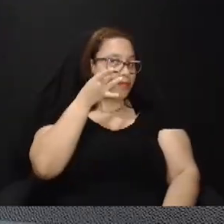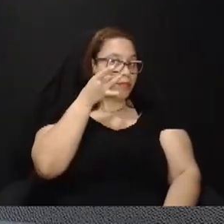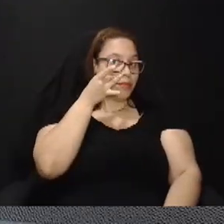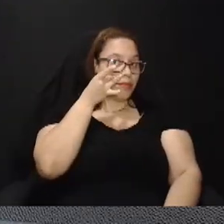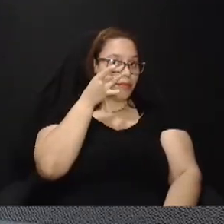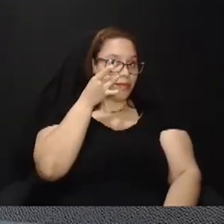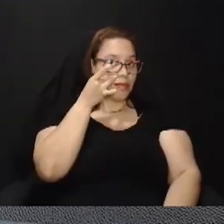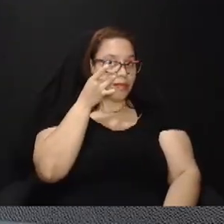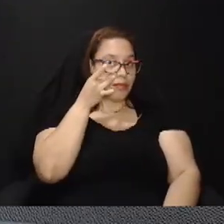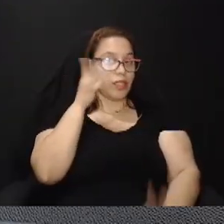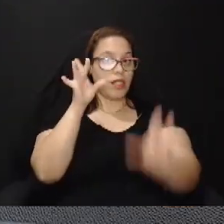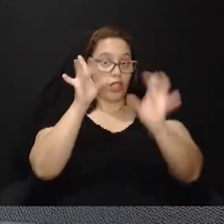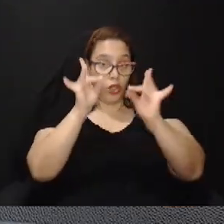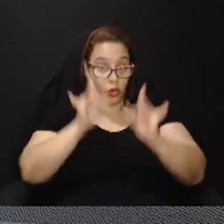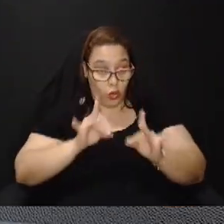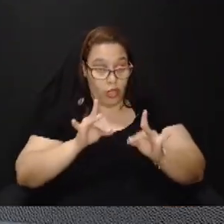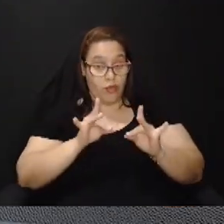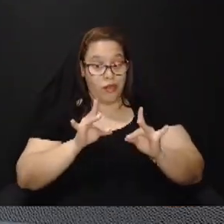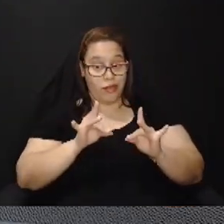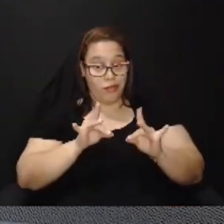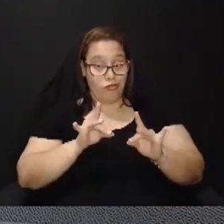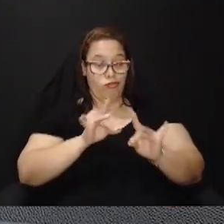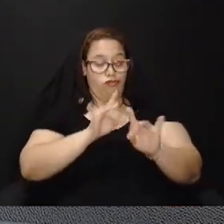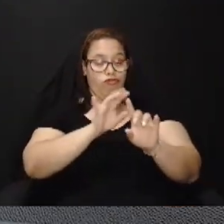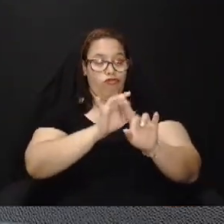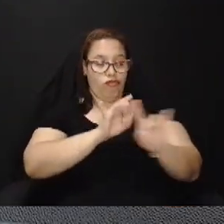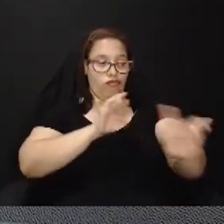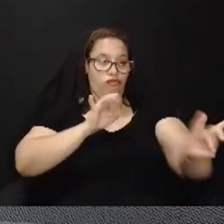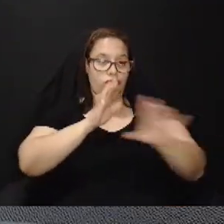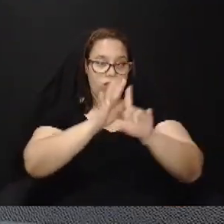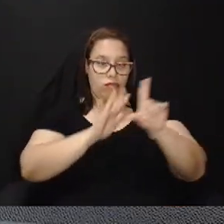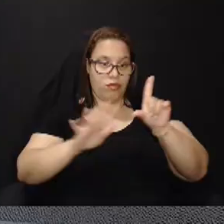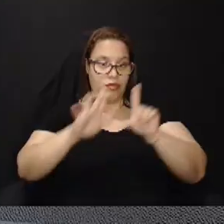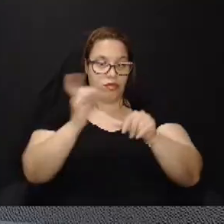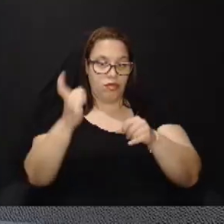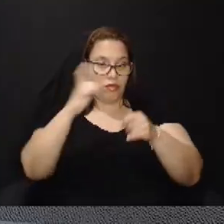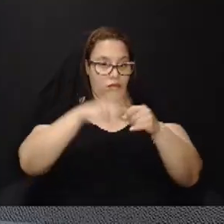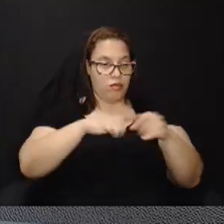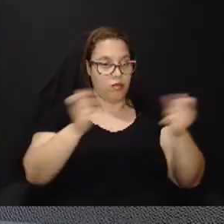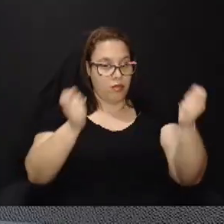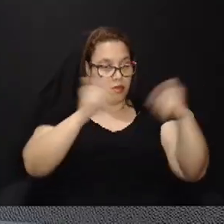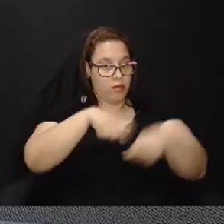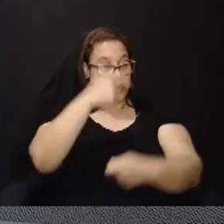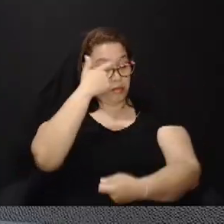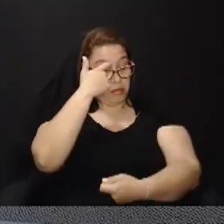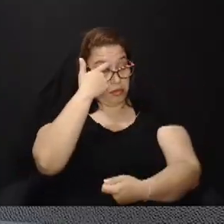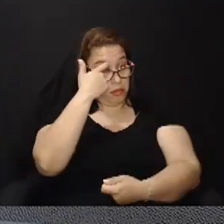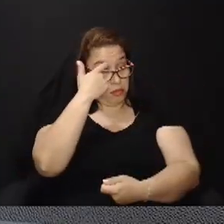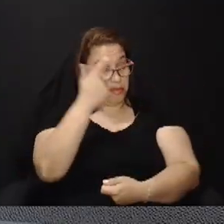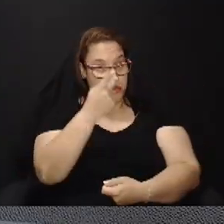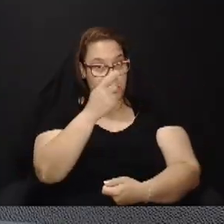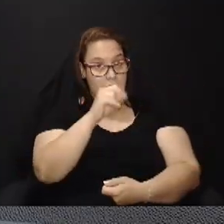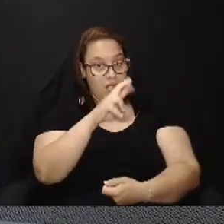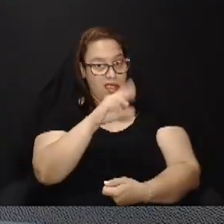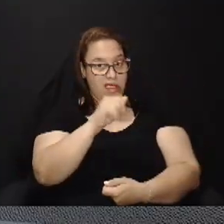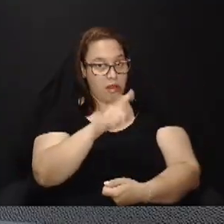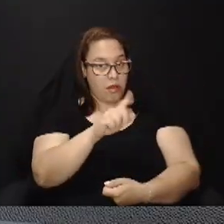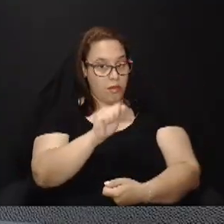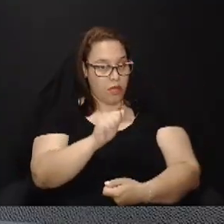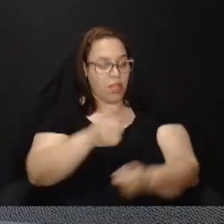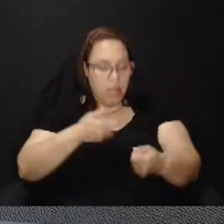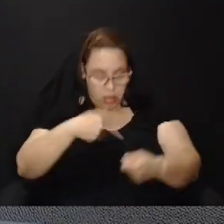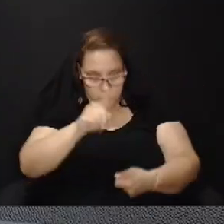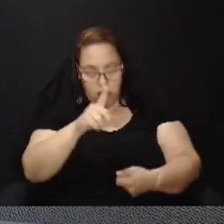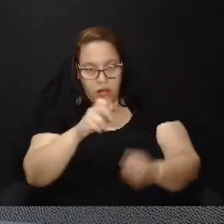exclusivamente, né, virtual. E agora a gente pode trazer de novo essa possibilidade de ser híbrida. Se que você quiser ir, ok, que você vá